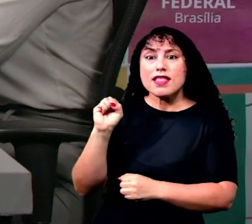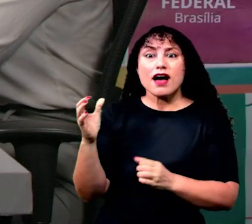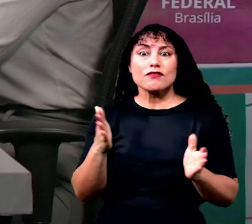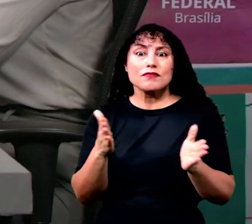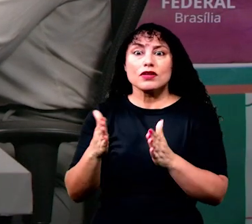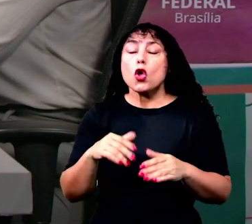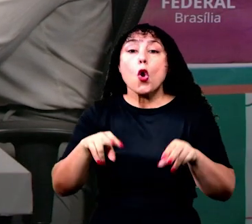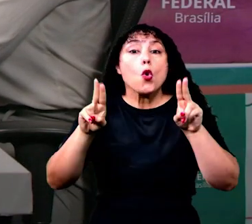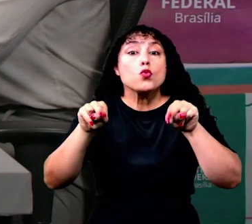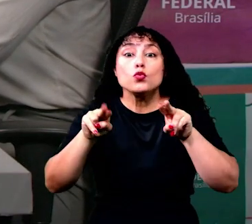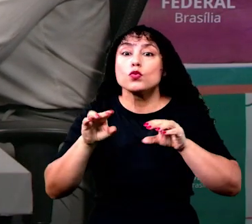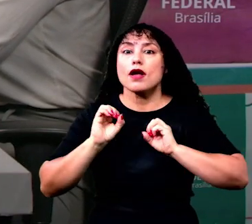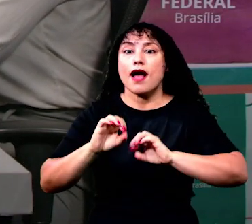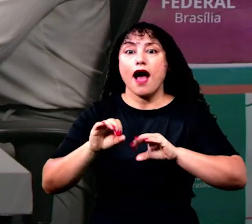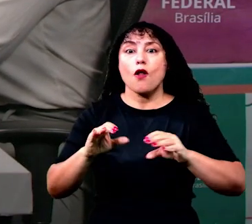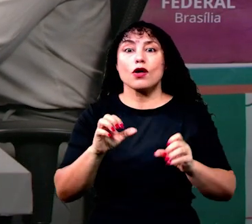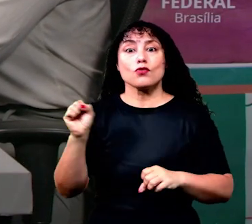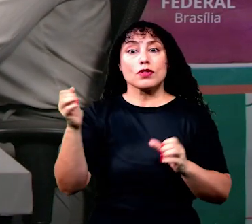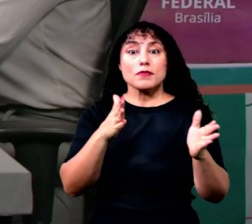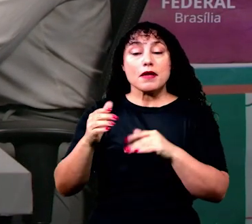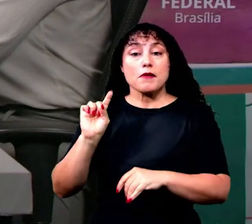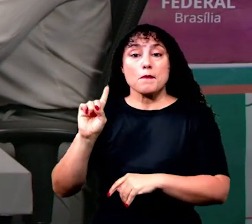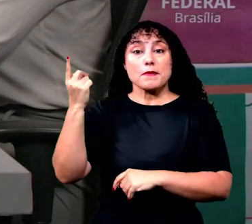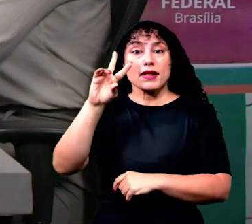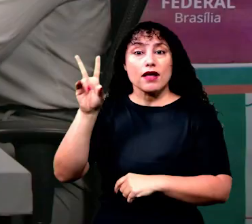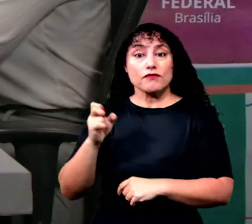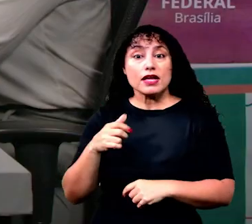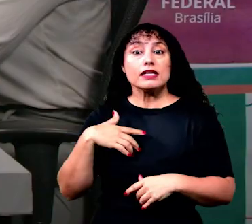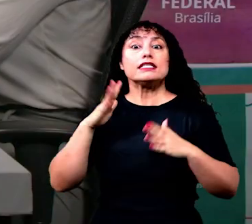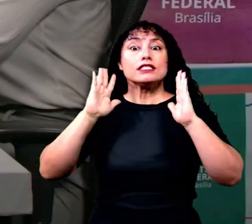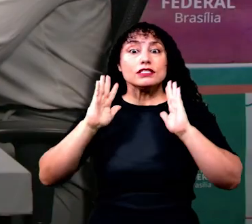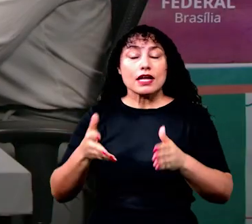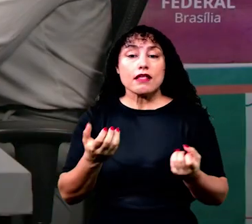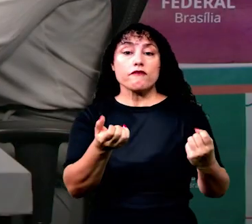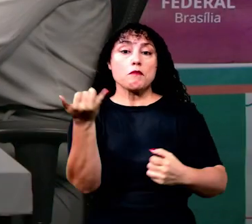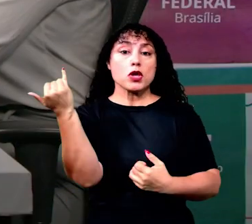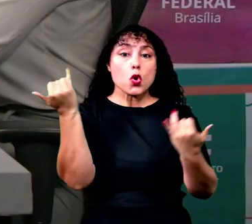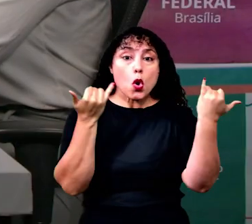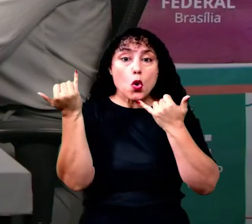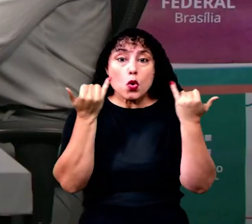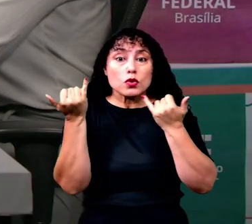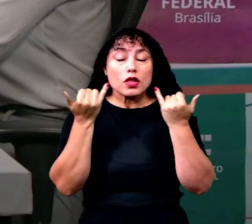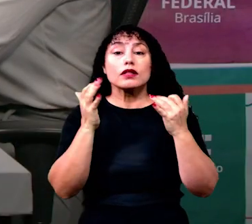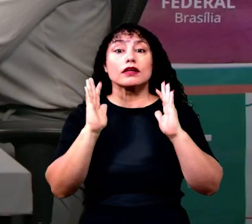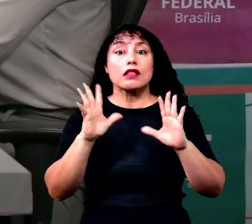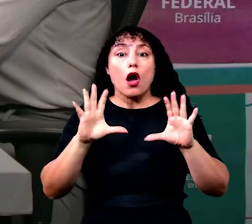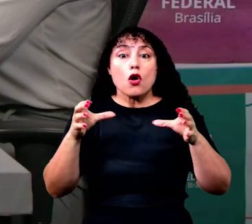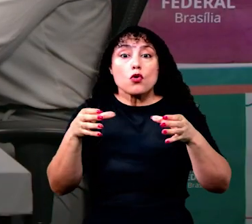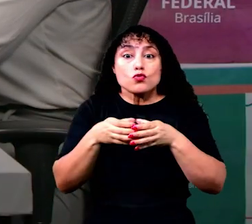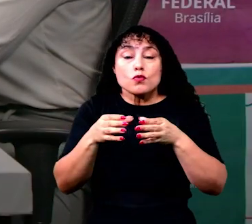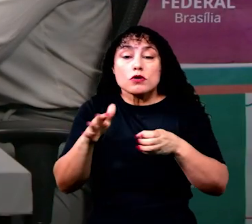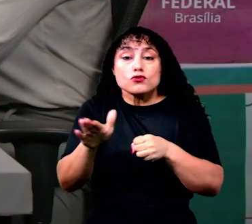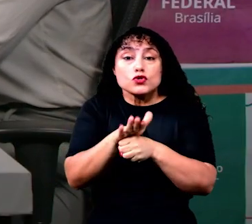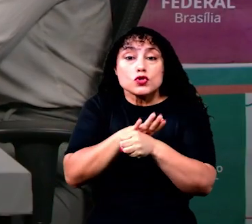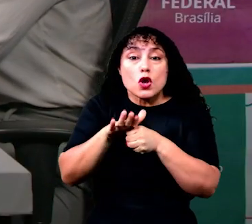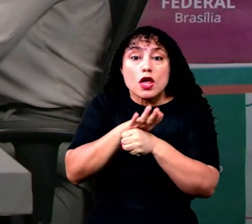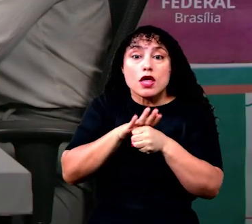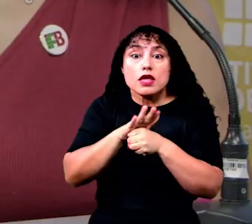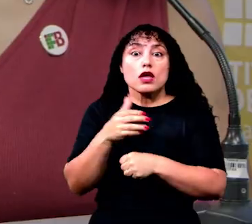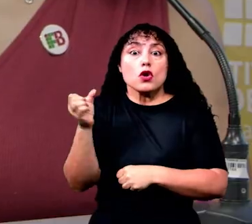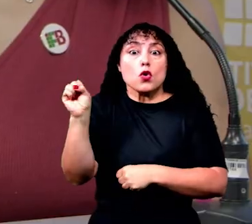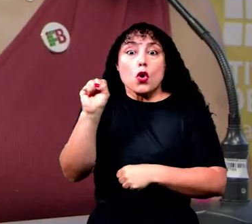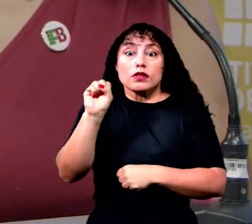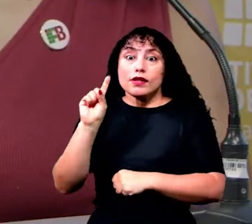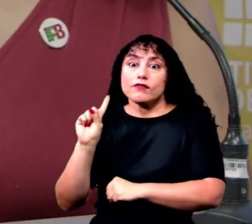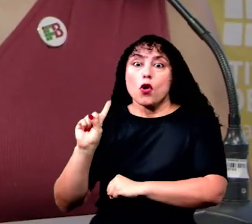dei aula para o 8º período ainda, né? Vai ser a minha primeira vez. E ela já estava me contando que a turma está bem cheia. Aí eu, eita! E o 8º período